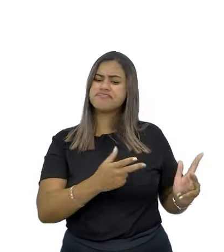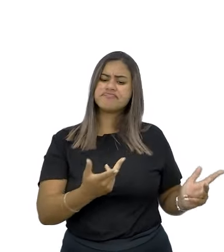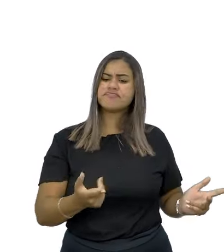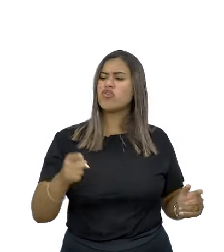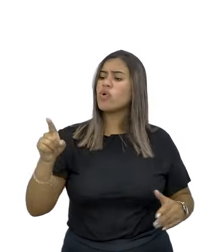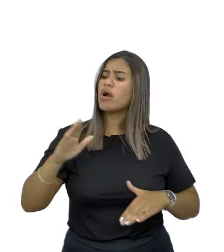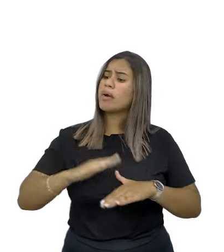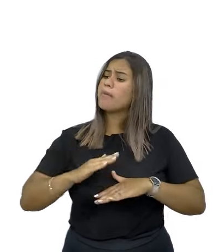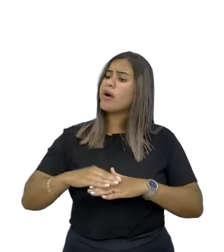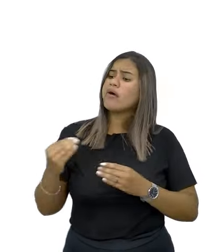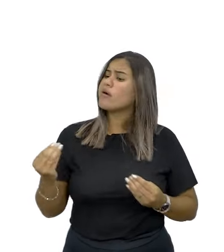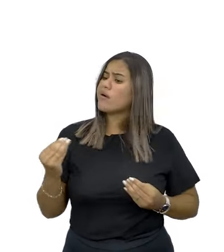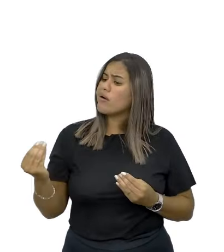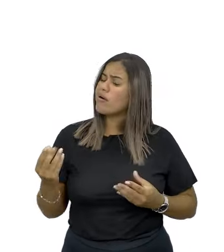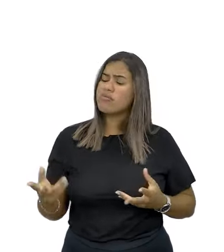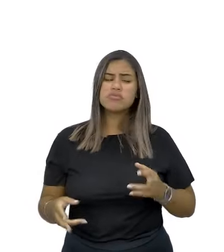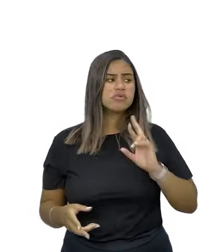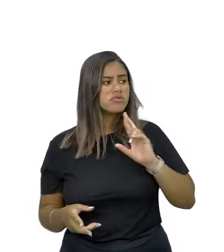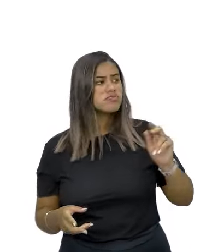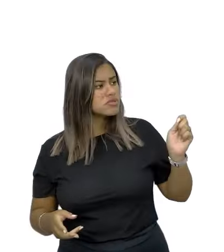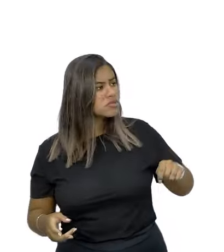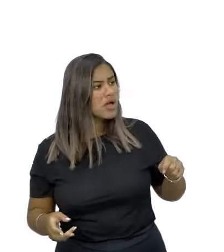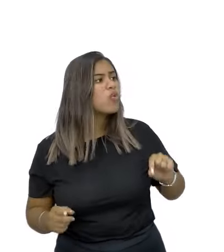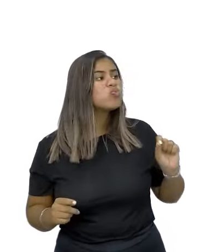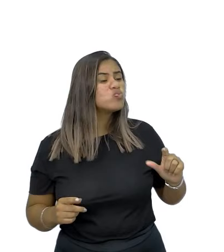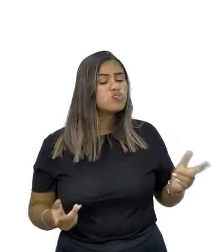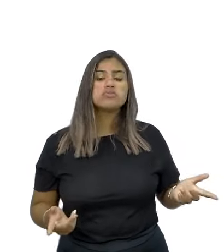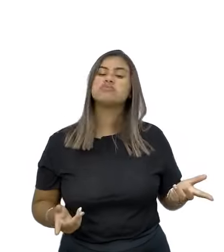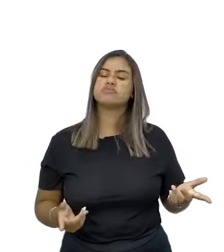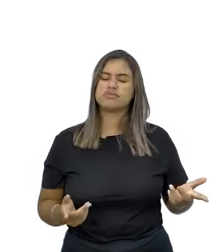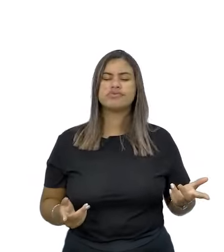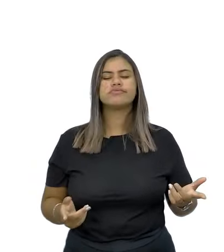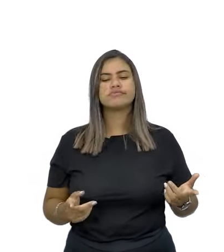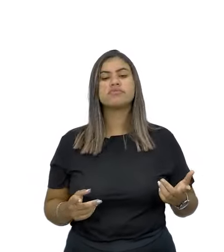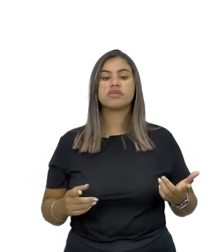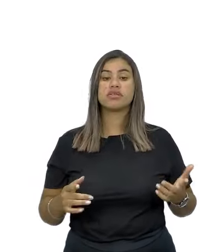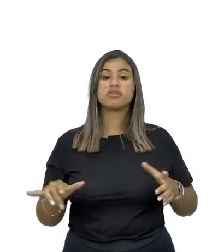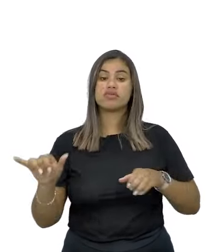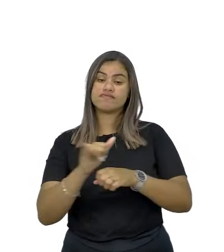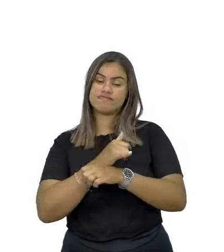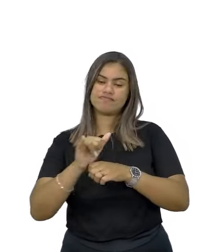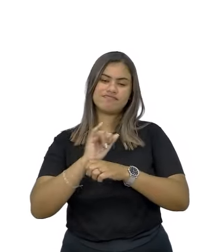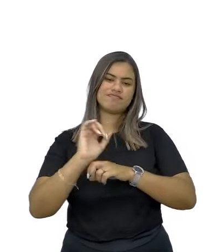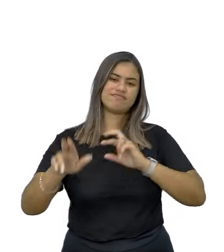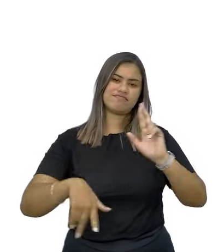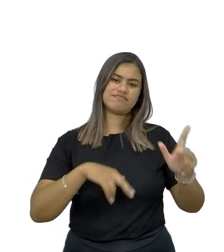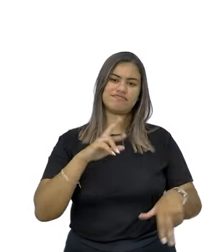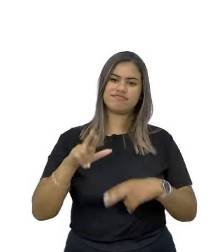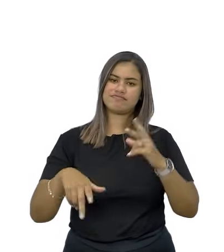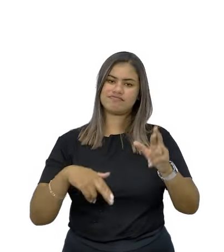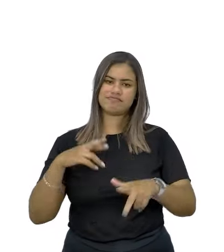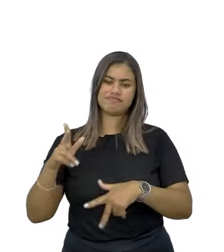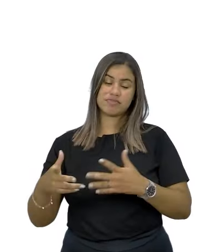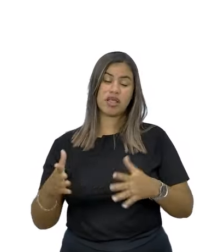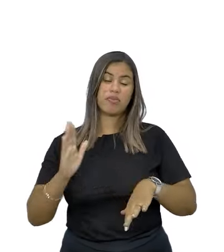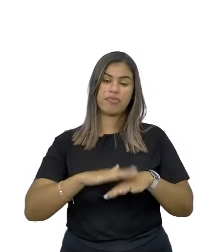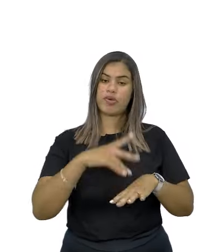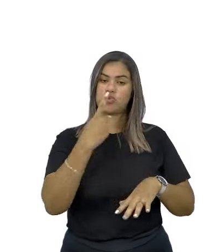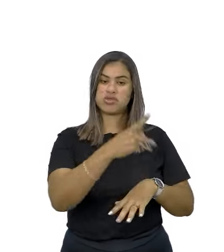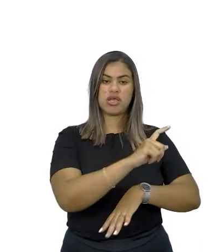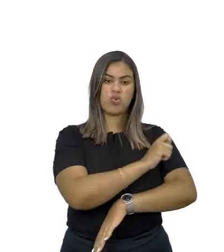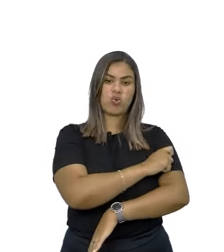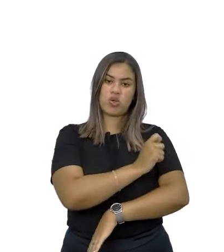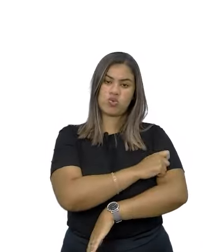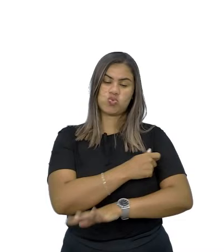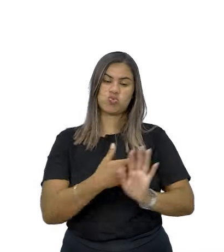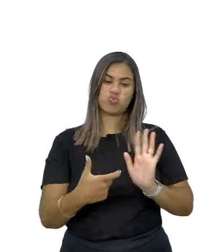você fez, como que pode ser resolvido, né? Então, as diferentes estratégias, explorar, né, deixar o aluno, ele